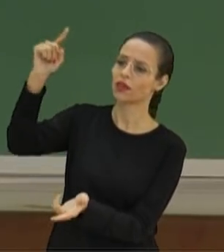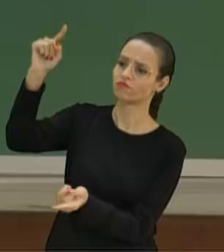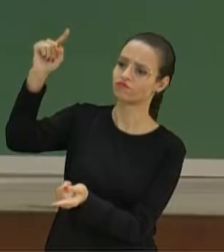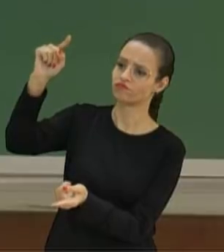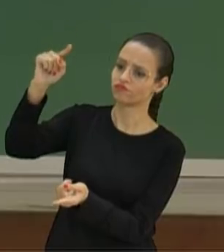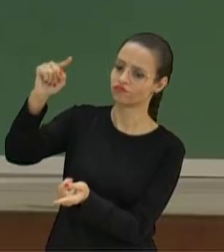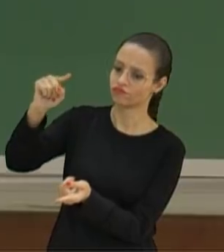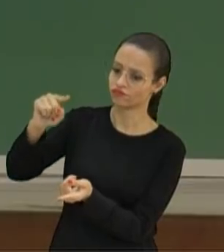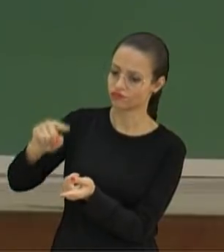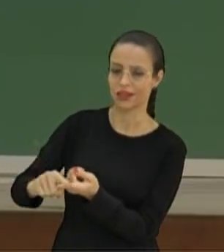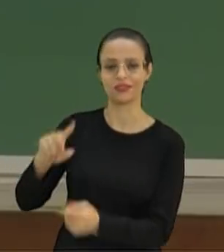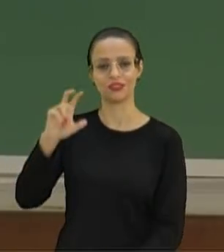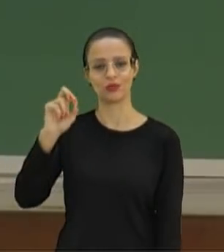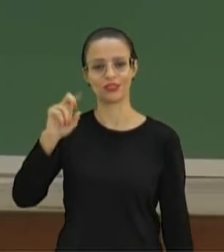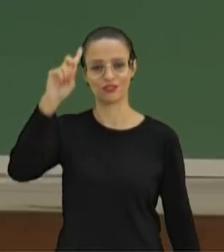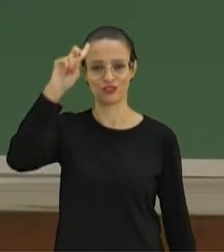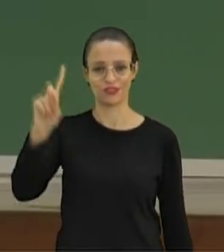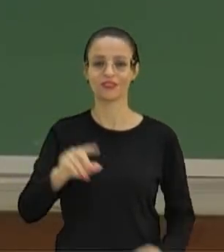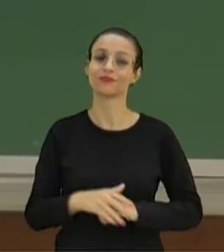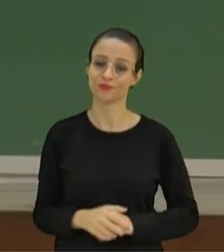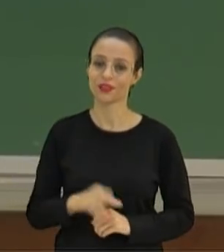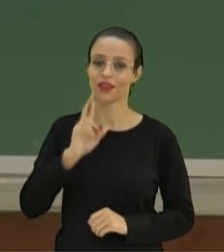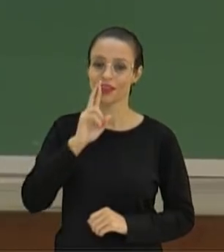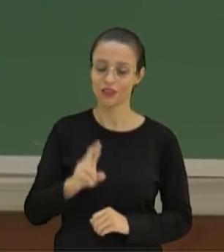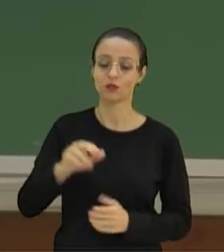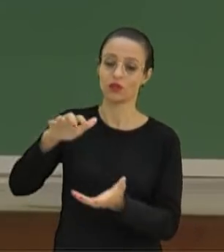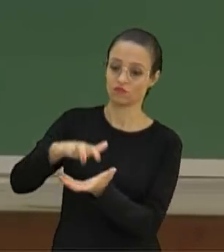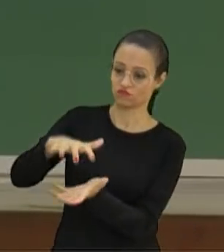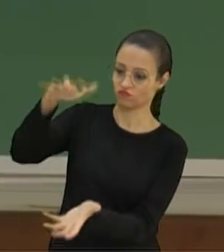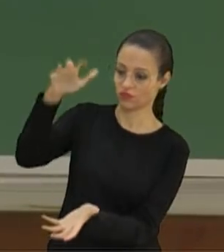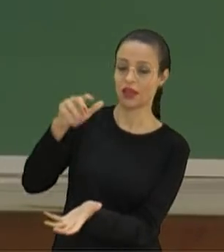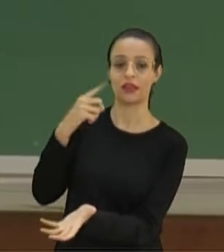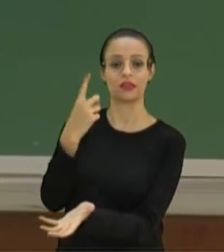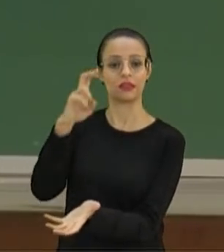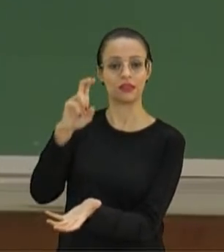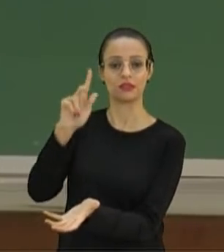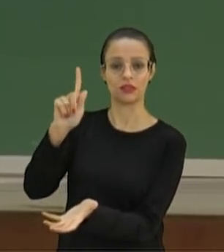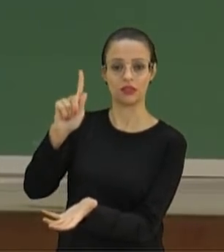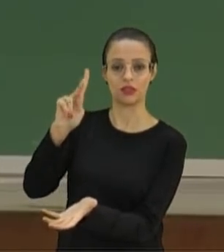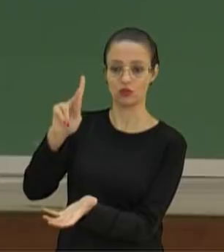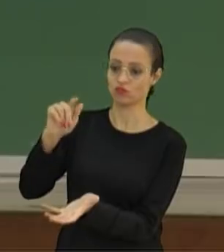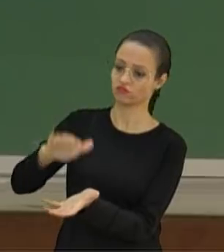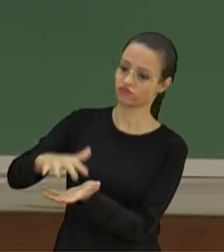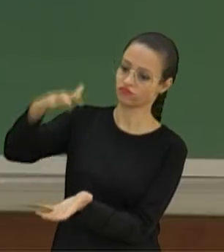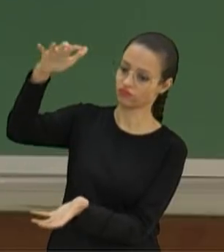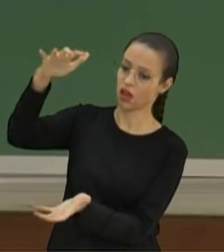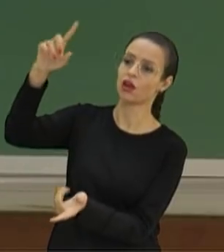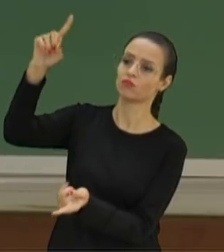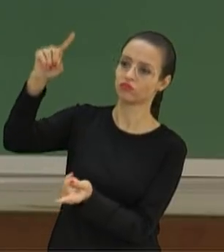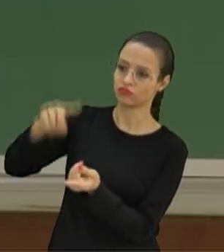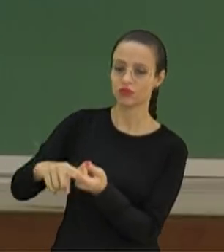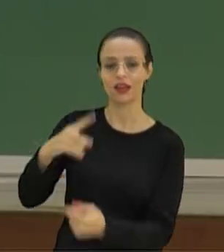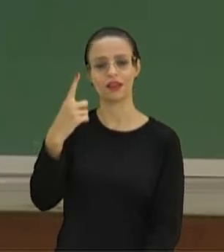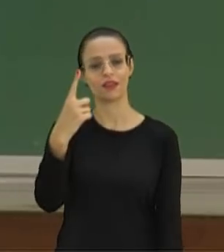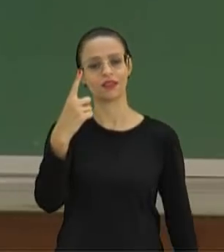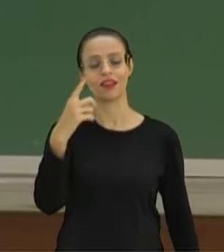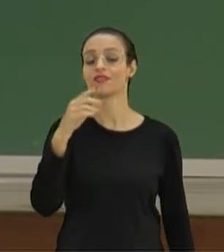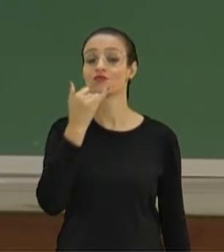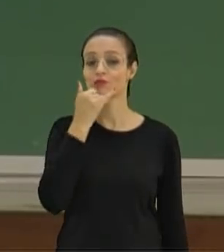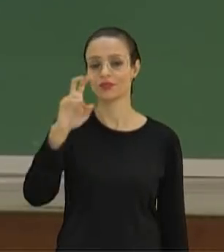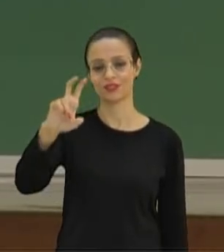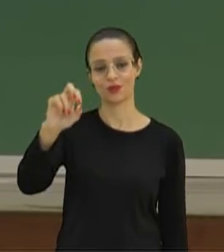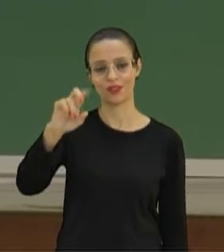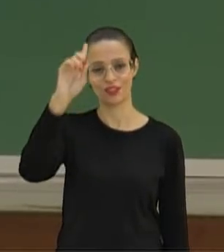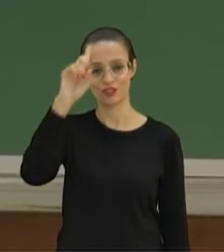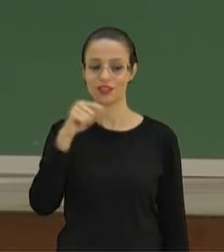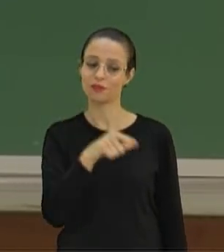Então, qual é a resposta do nosso exercício? Que um saco de 15 quilos de ração irá durar 50 dias para esse